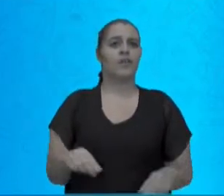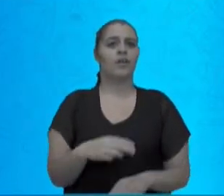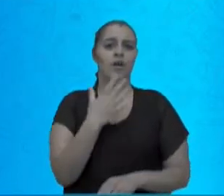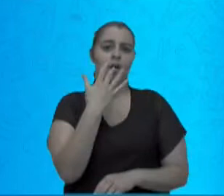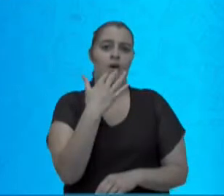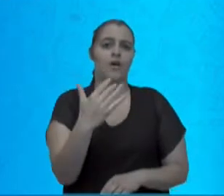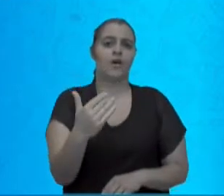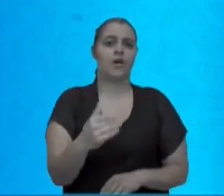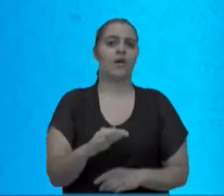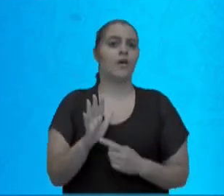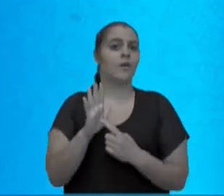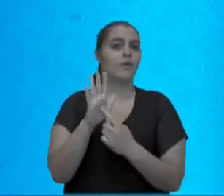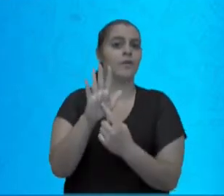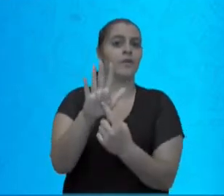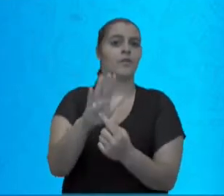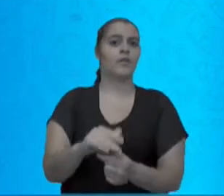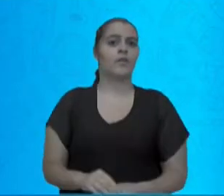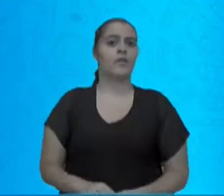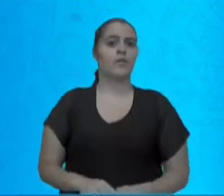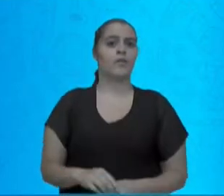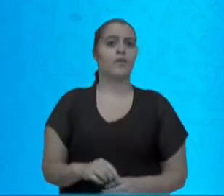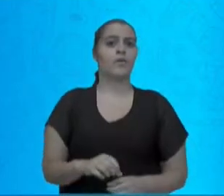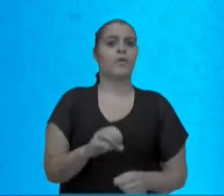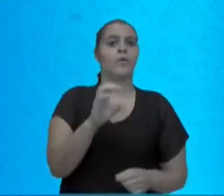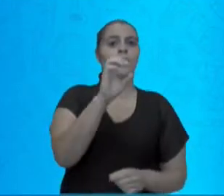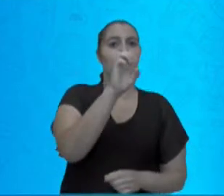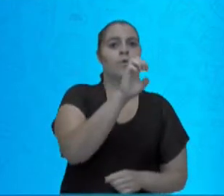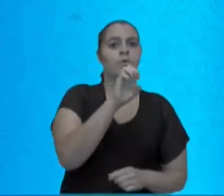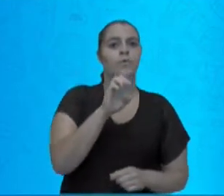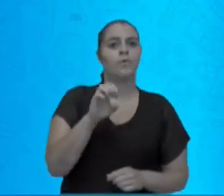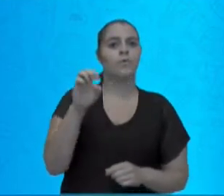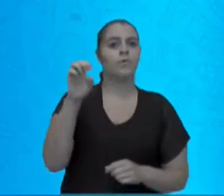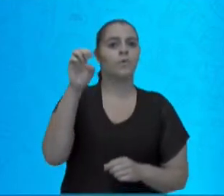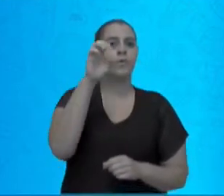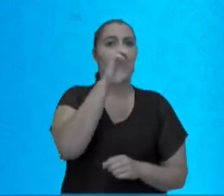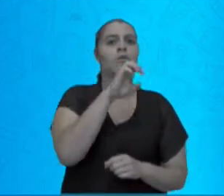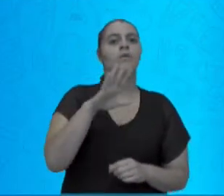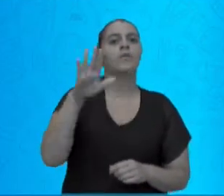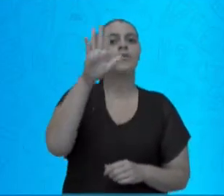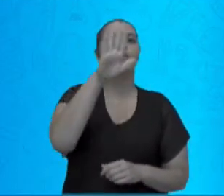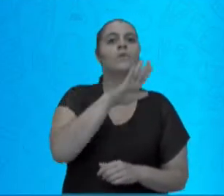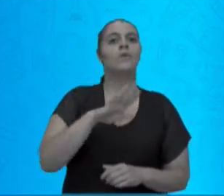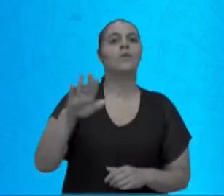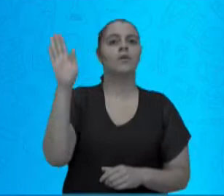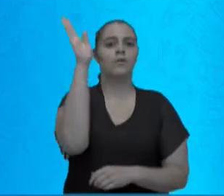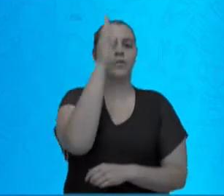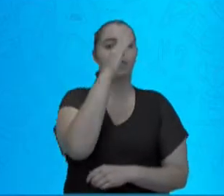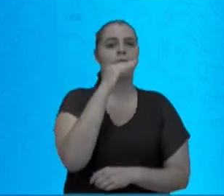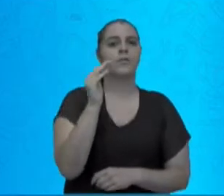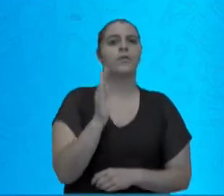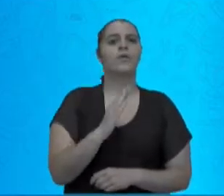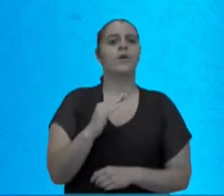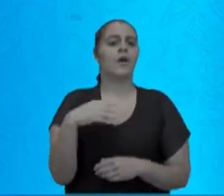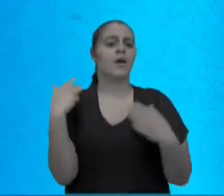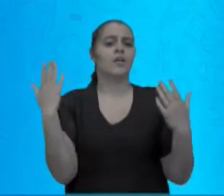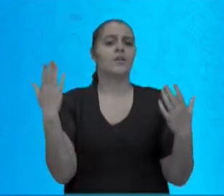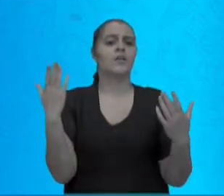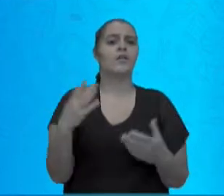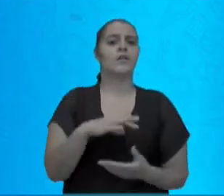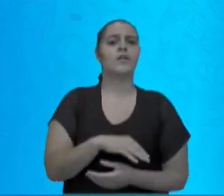cor, representa um continente. Eliane, calma aí. Cadê a